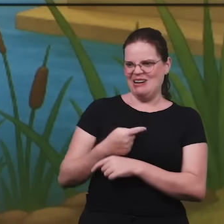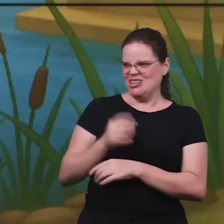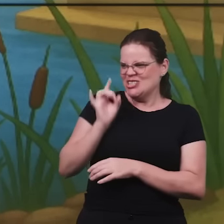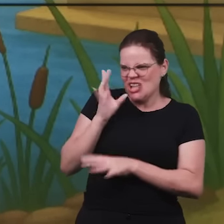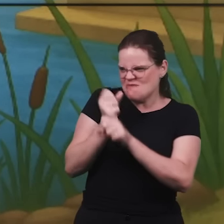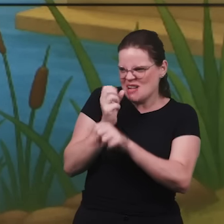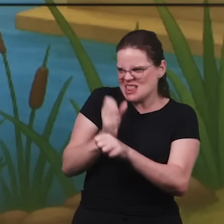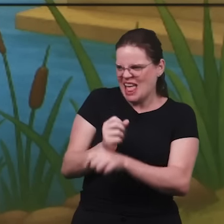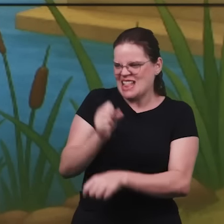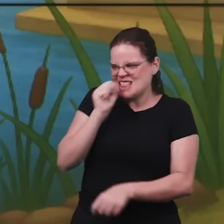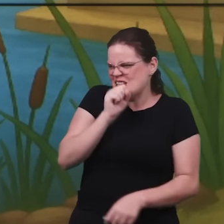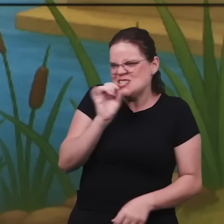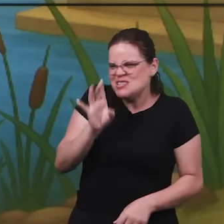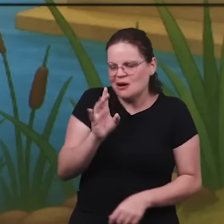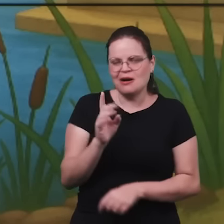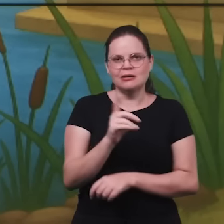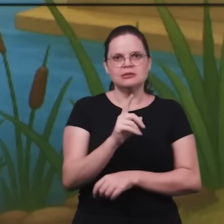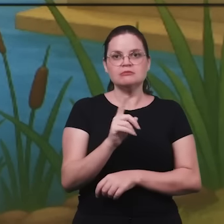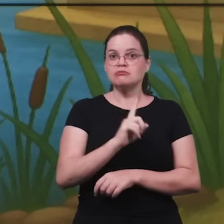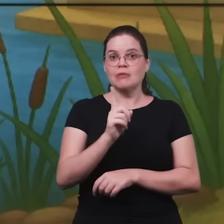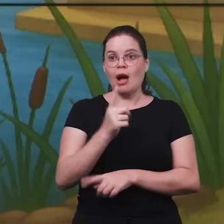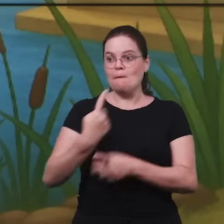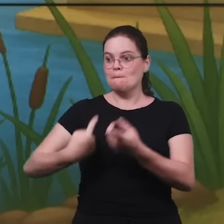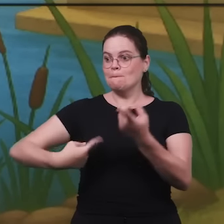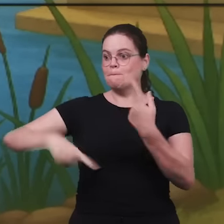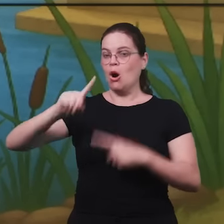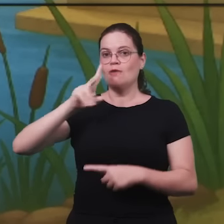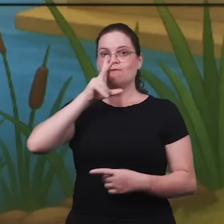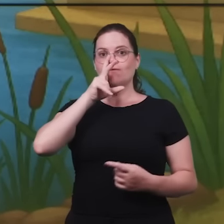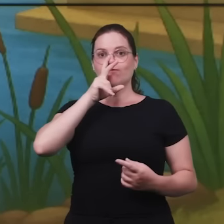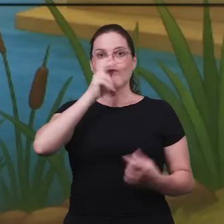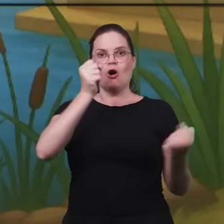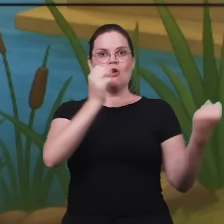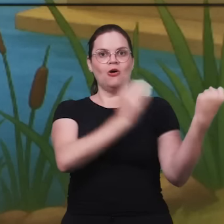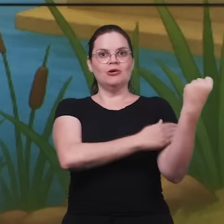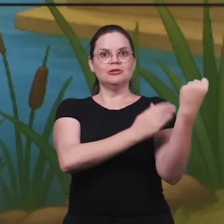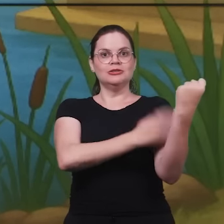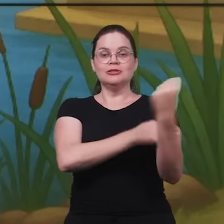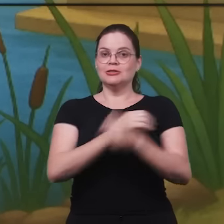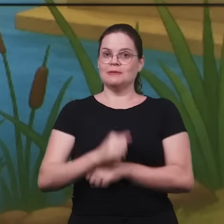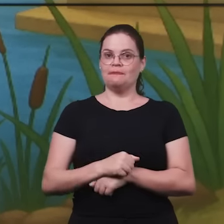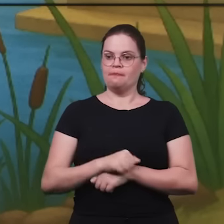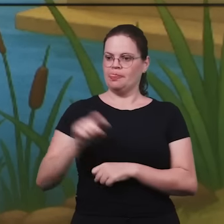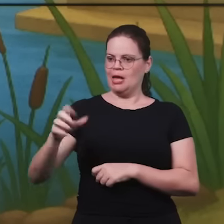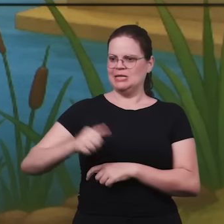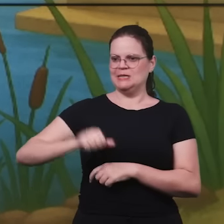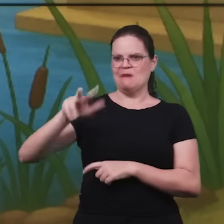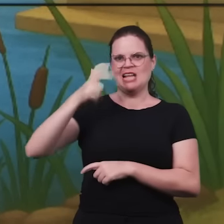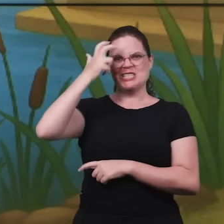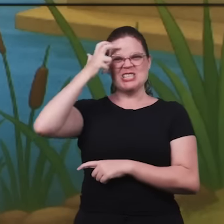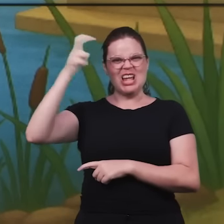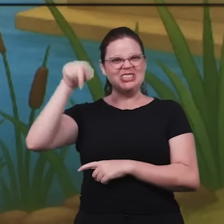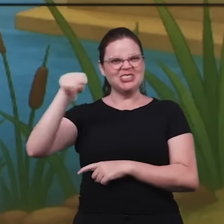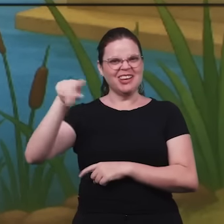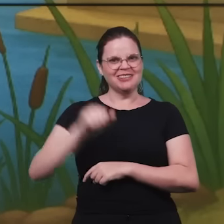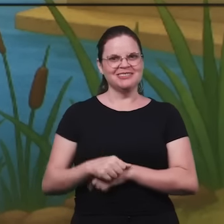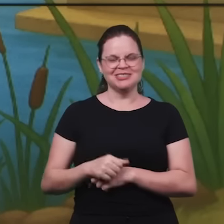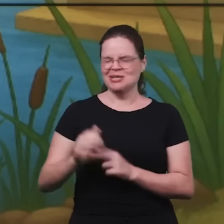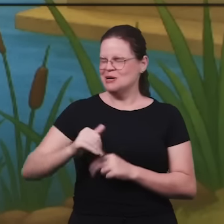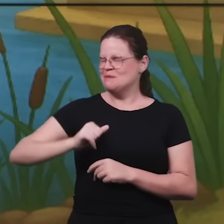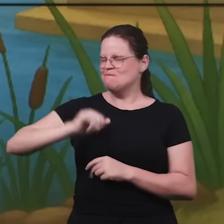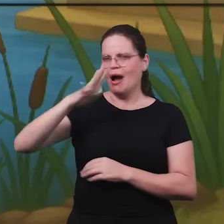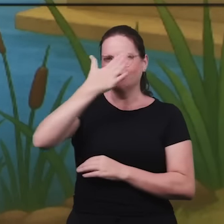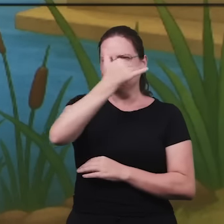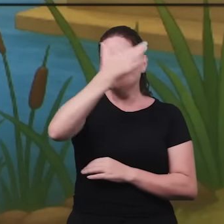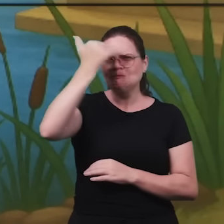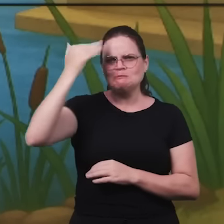ficaram mais fortes. Quando acharam que eles não aprenderiam nada, se tornaram mais sábios. Deus